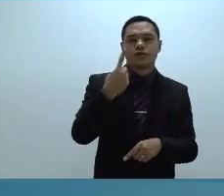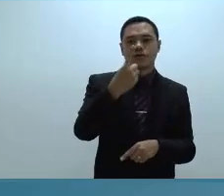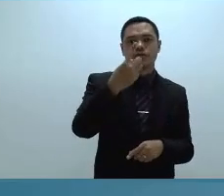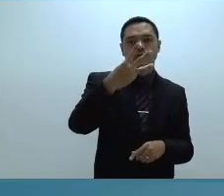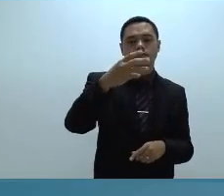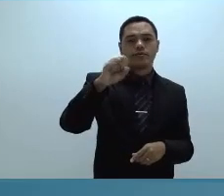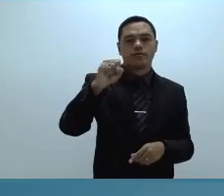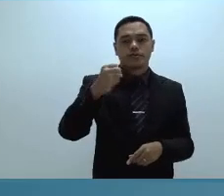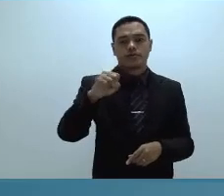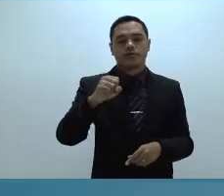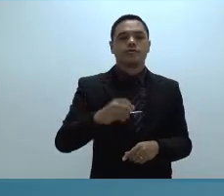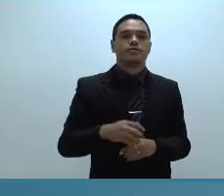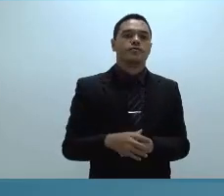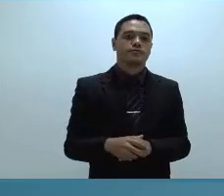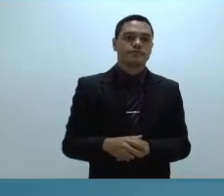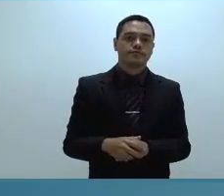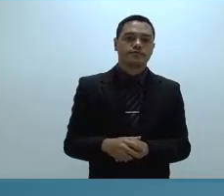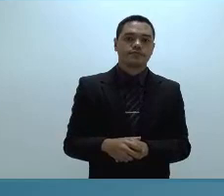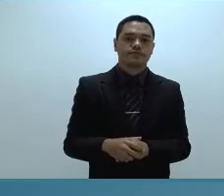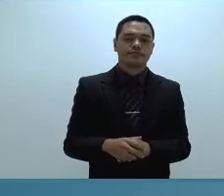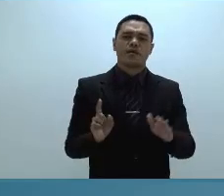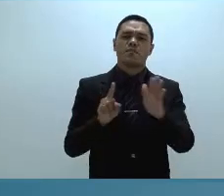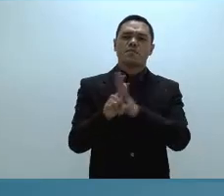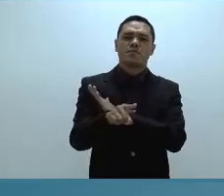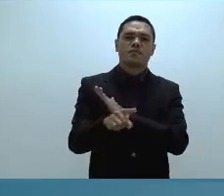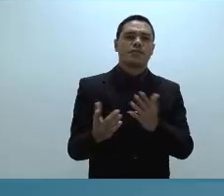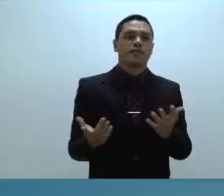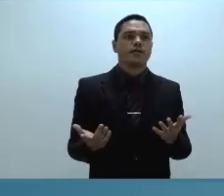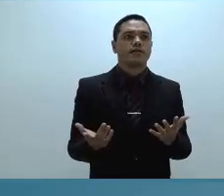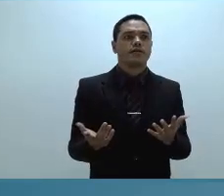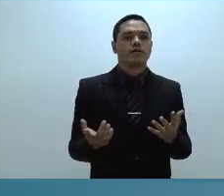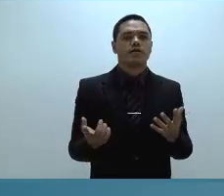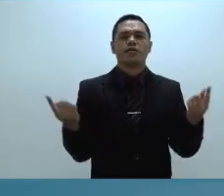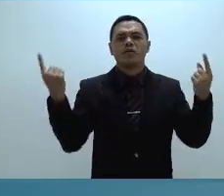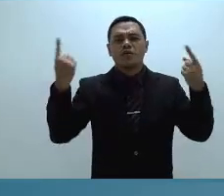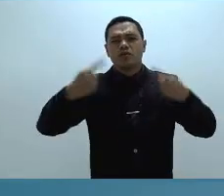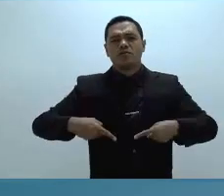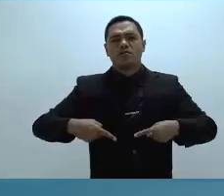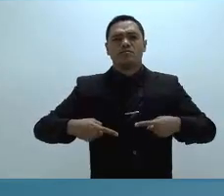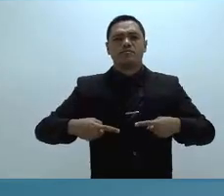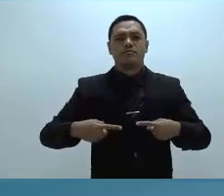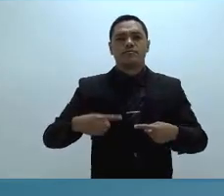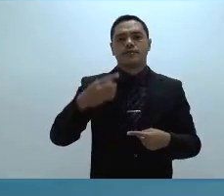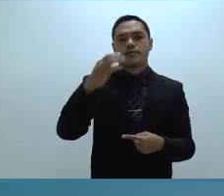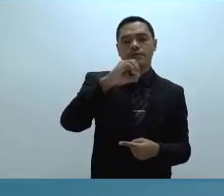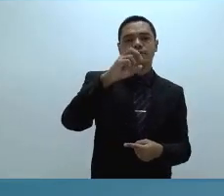138.405-DF. Surge assim as seguintes perguntas. No conflito de competência